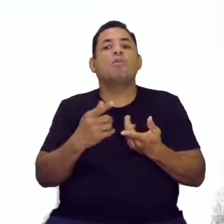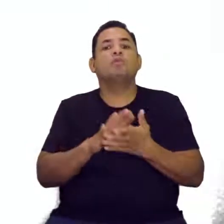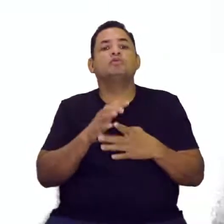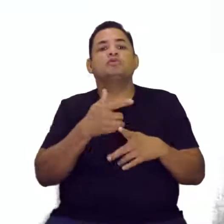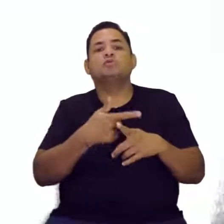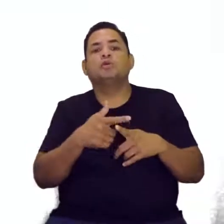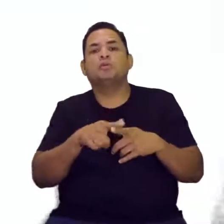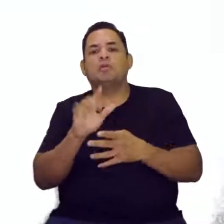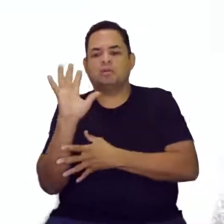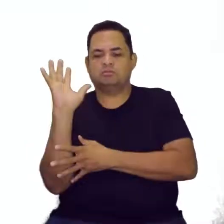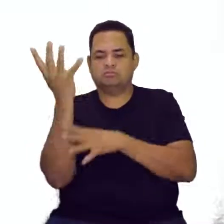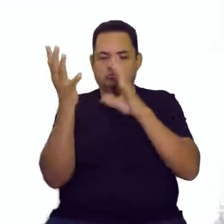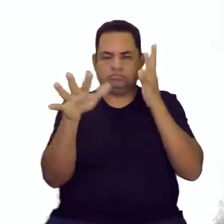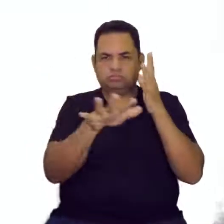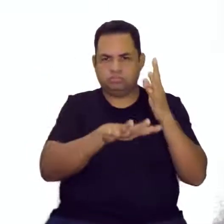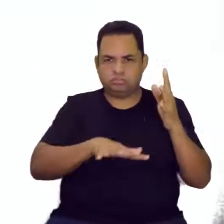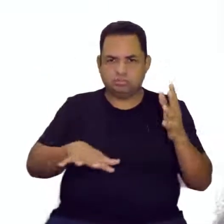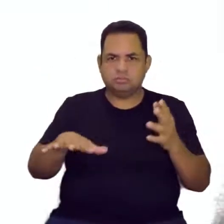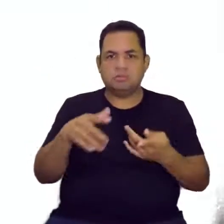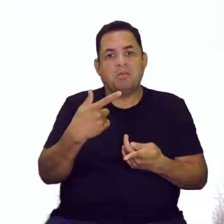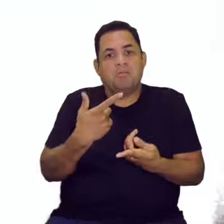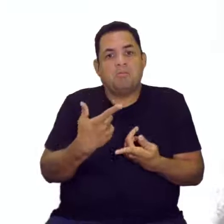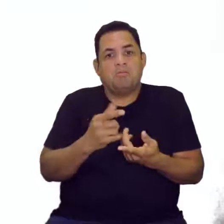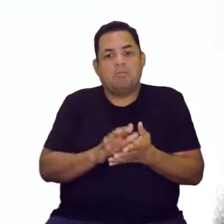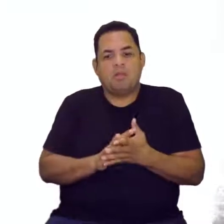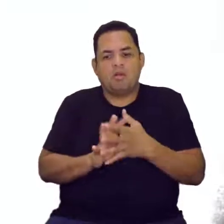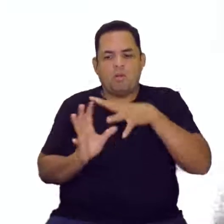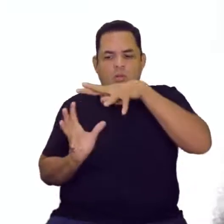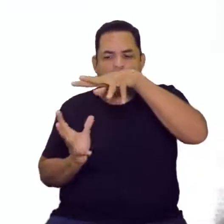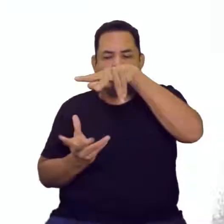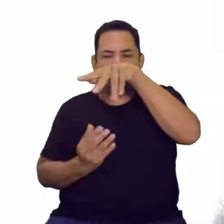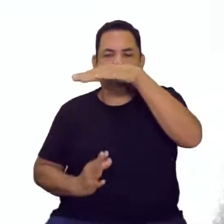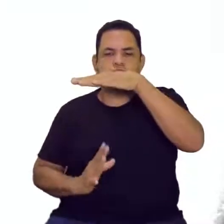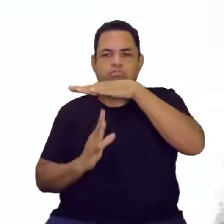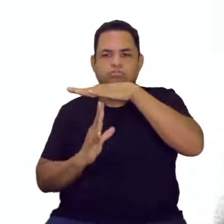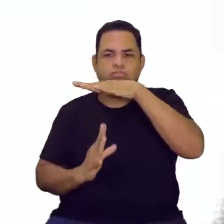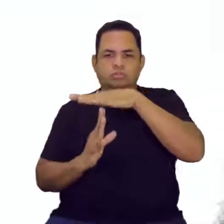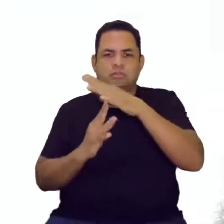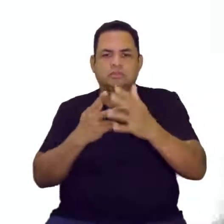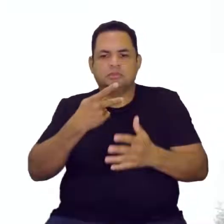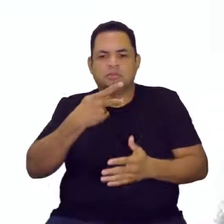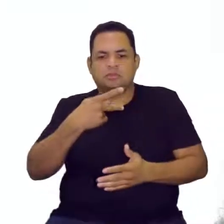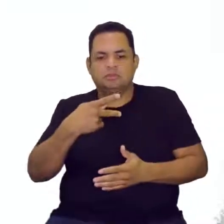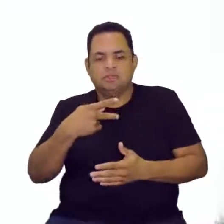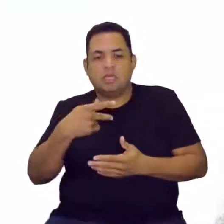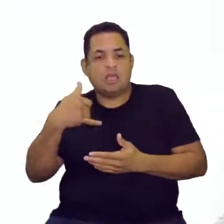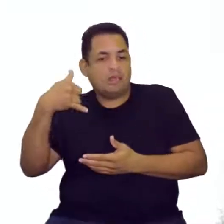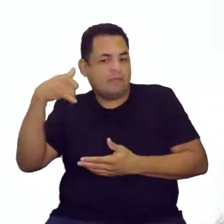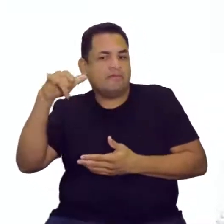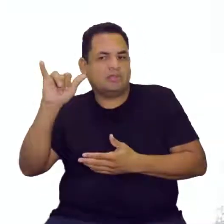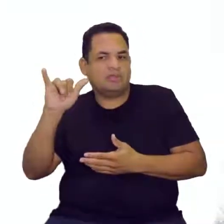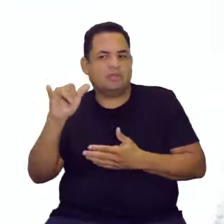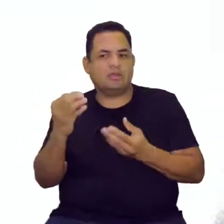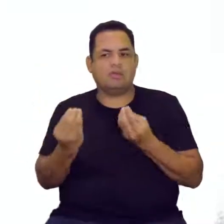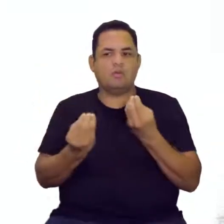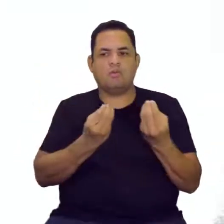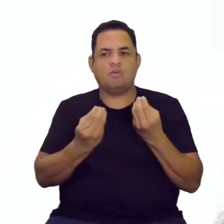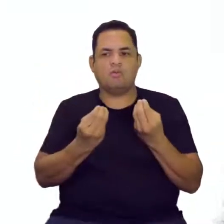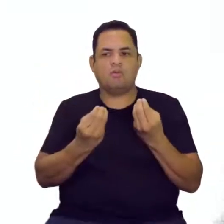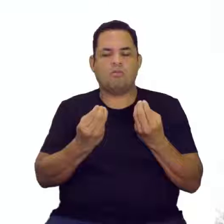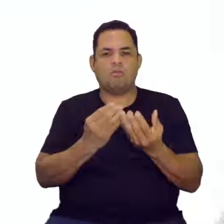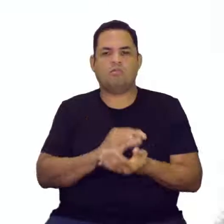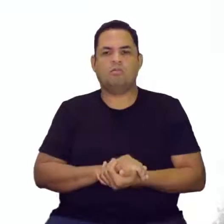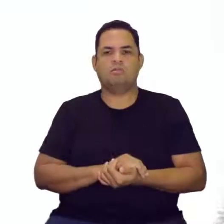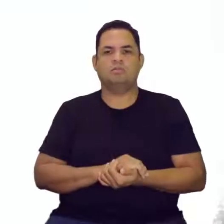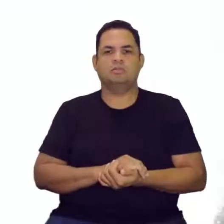causados ao meio ambiente pelo efeito estufa, tais como suas prevenções. Então, hoje a gente